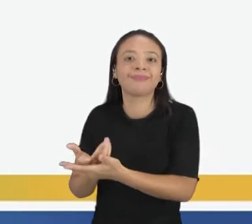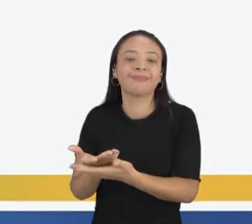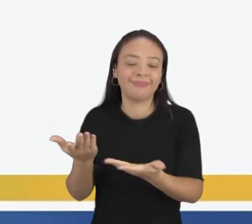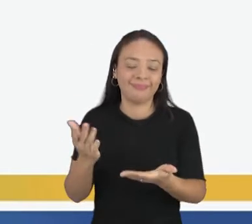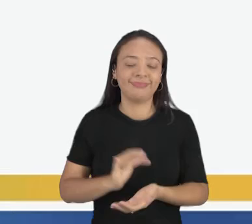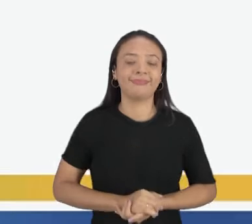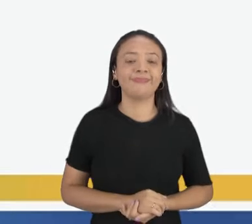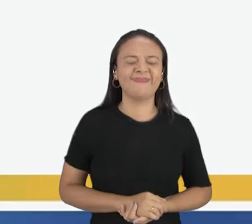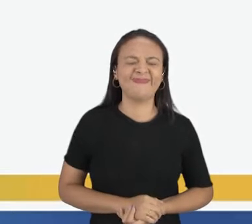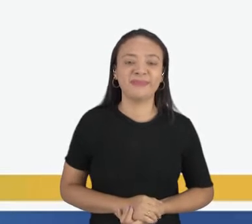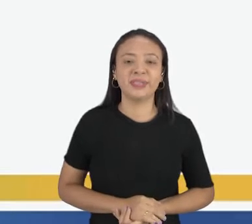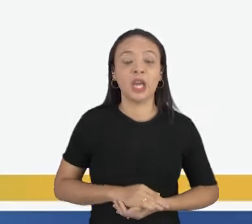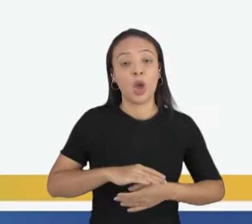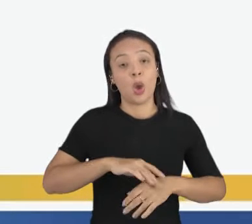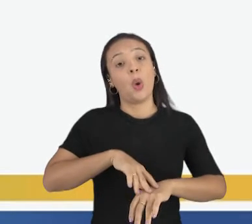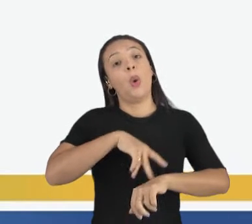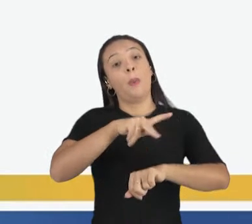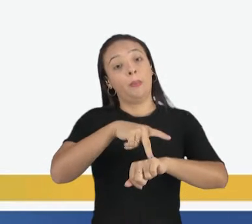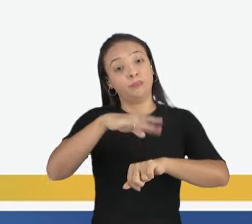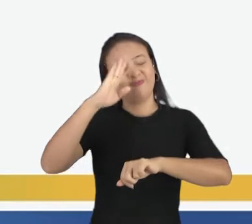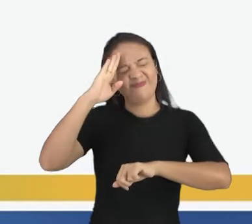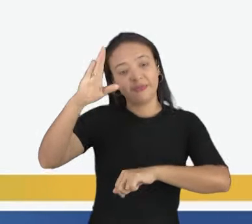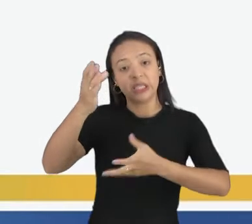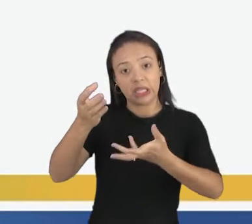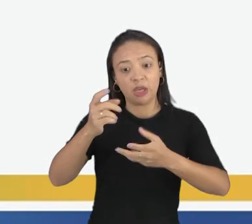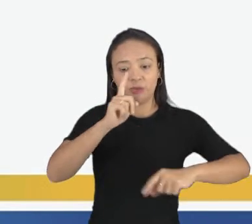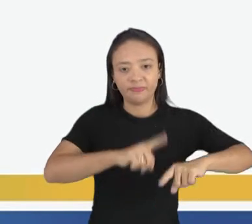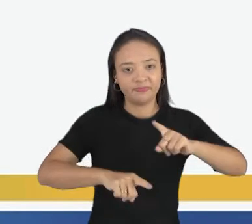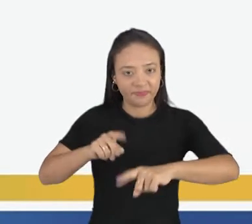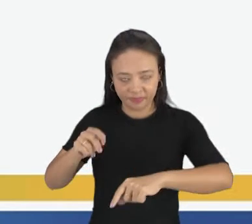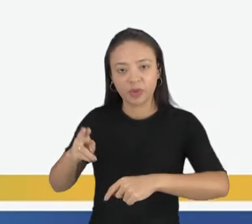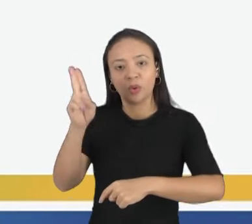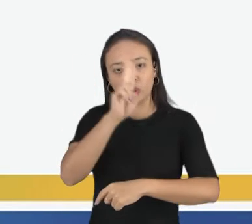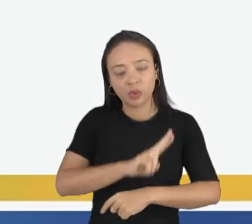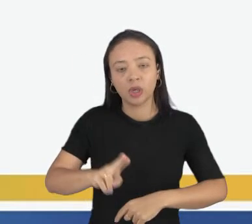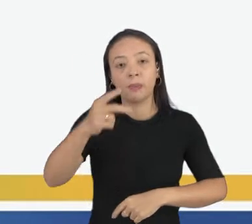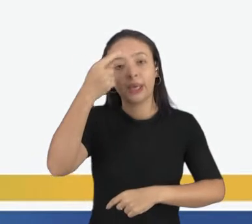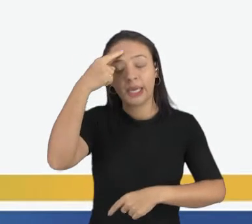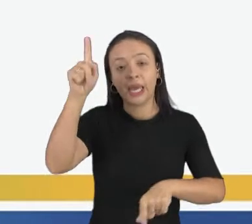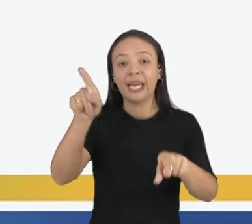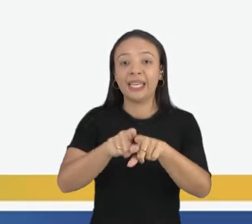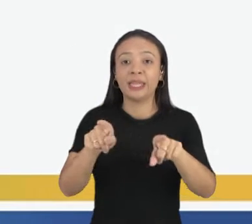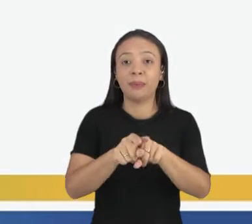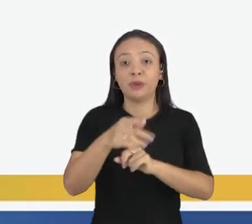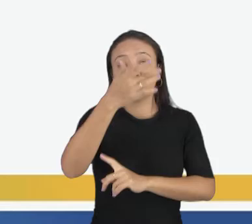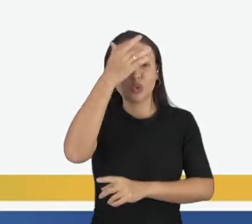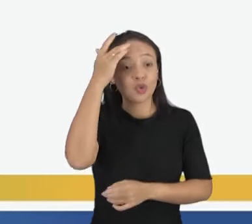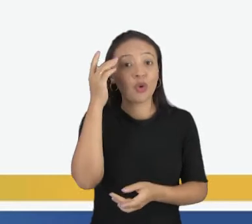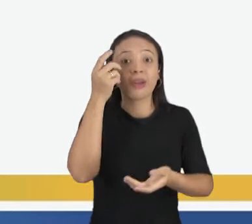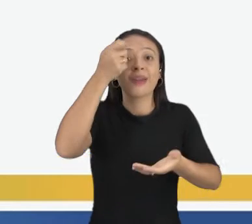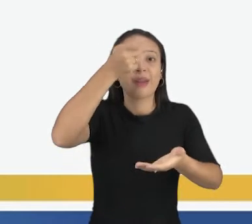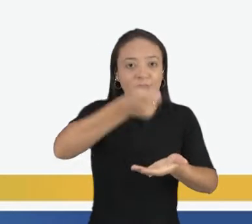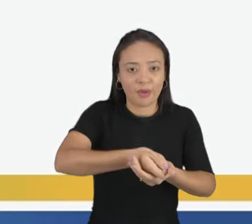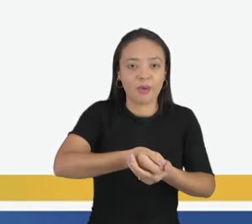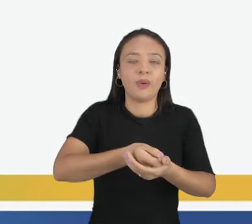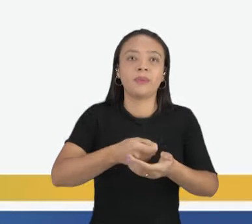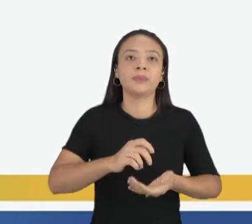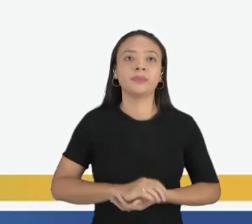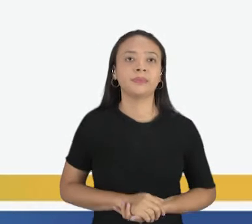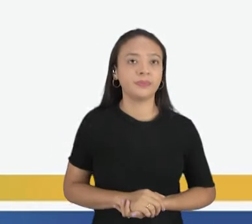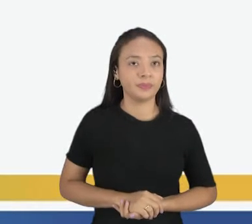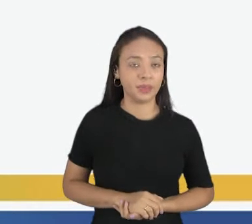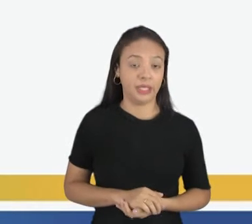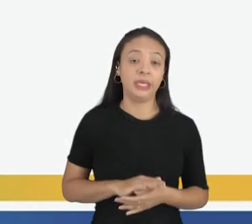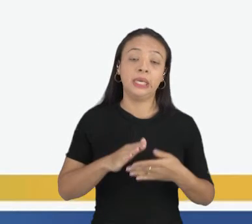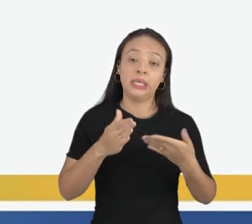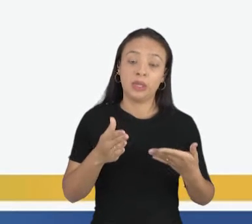né? As potências querem matéria-prima e também mercado consumidor. E a isso a gente conhece,